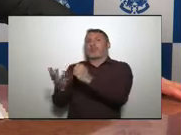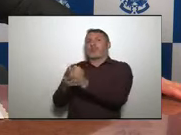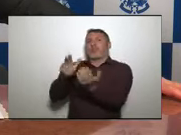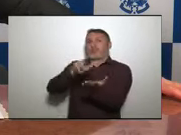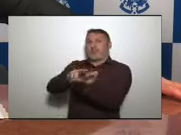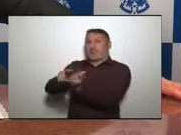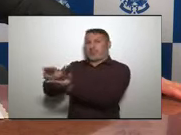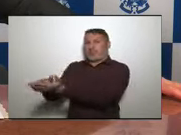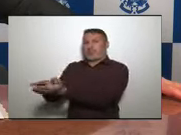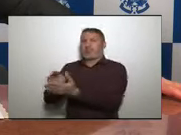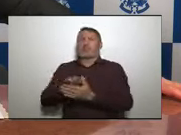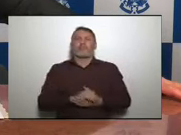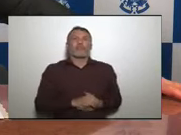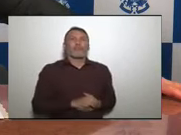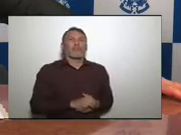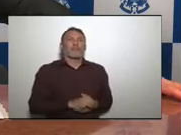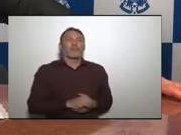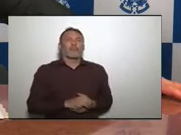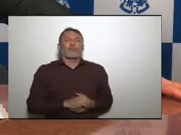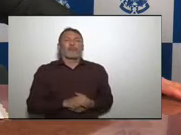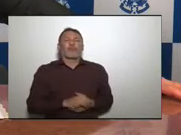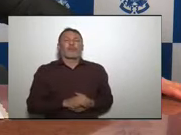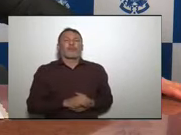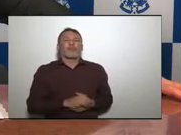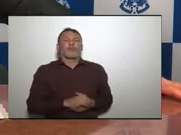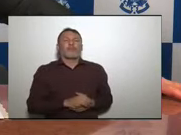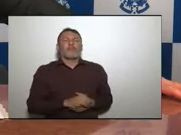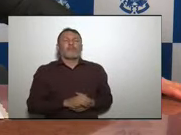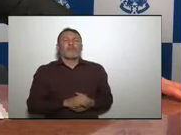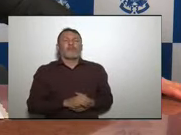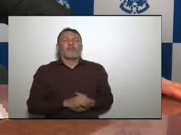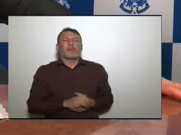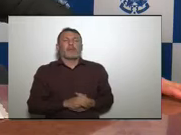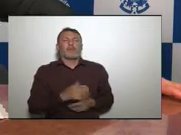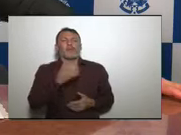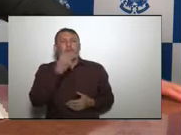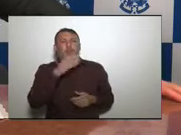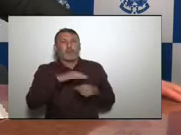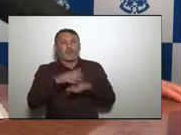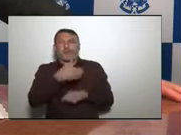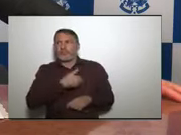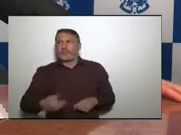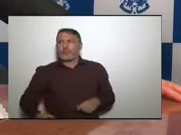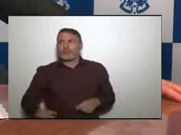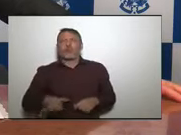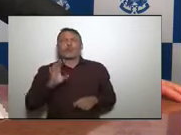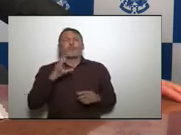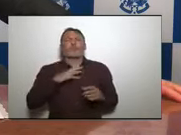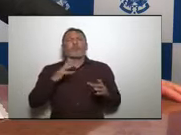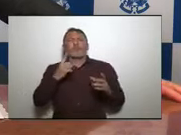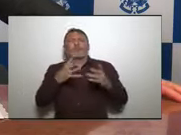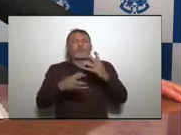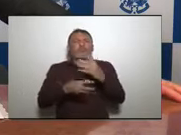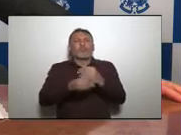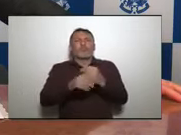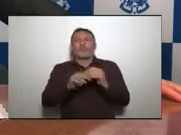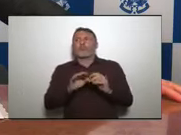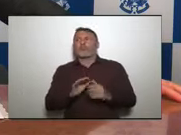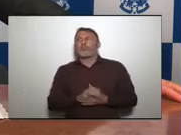a Jadna. Jadna. Boa noite, governador. Agora, só um minutinho, Jadna, antes,